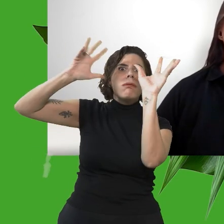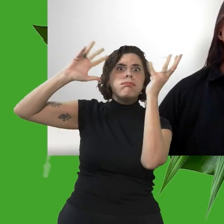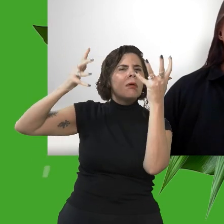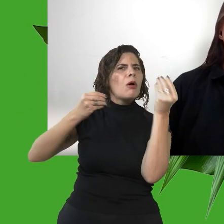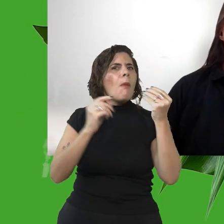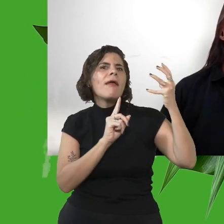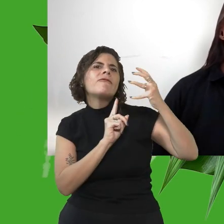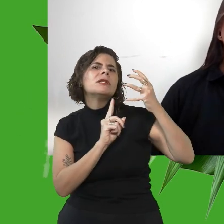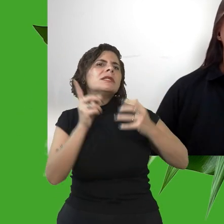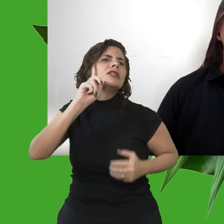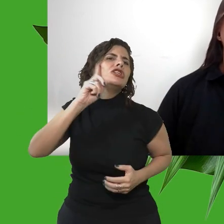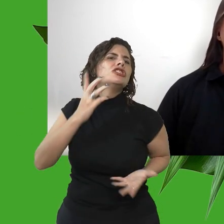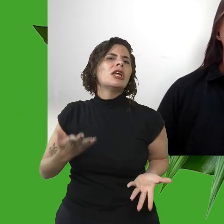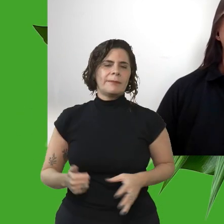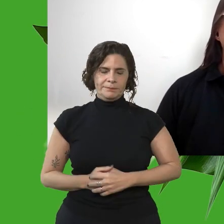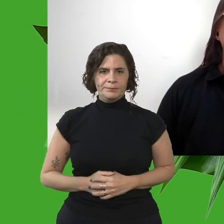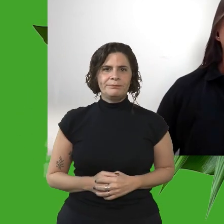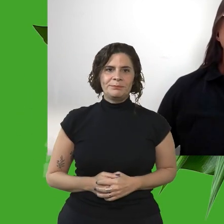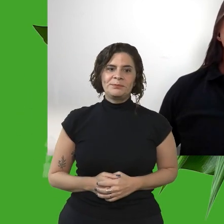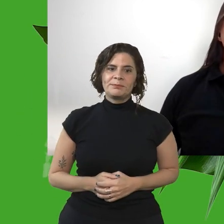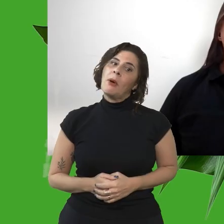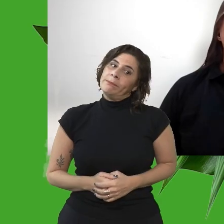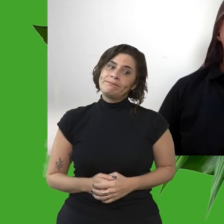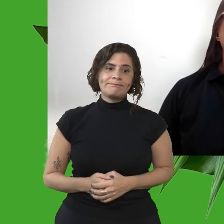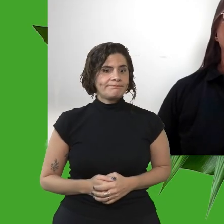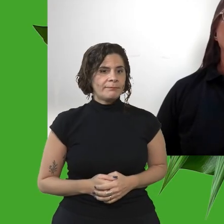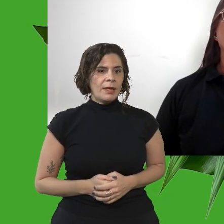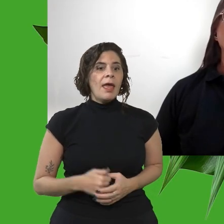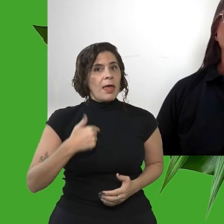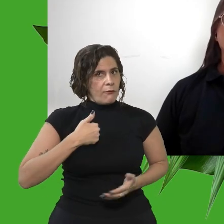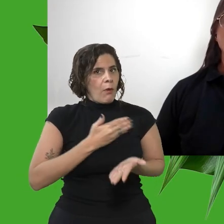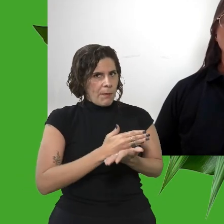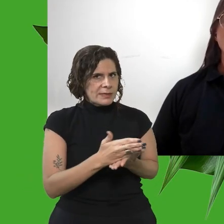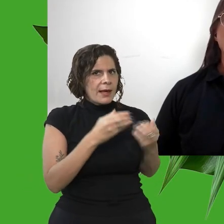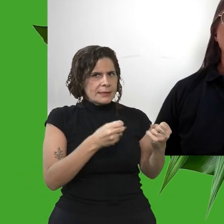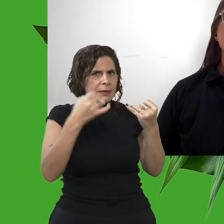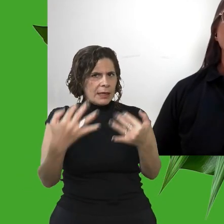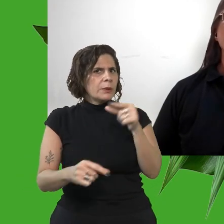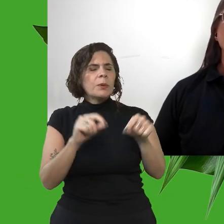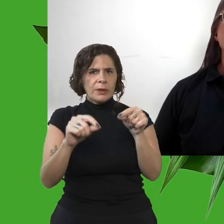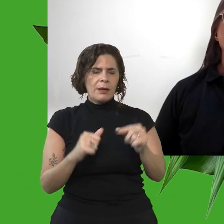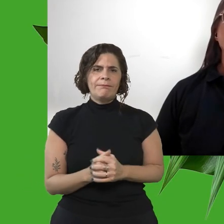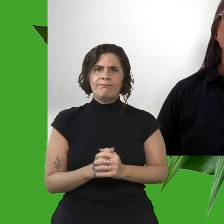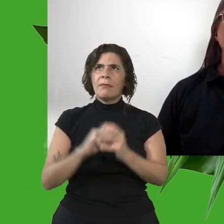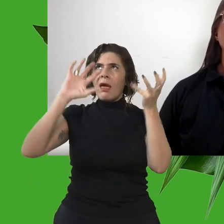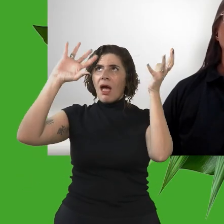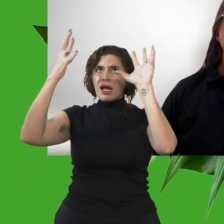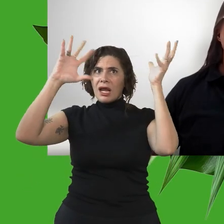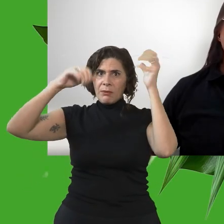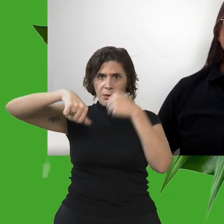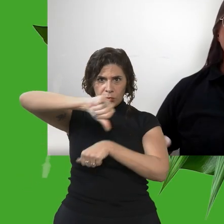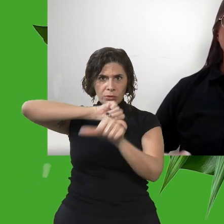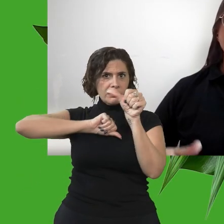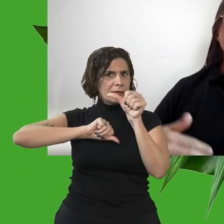Bom, posso começar aqui falando que as mudanças climáticas, elas são, na verdade,